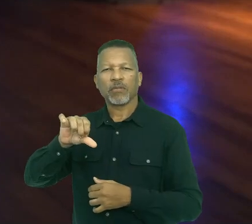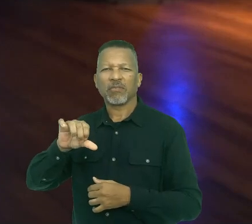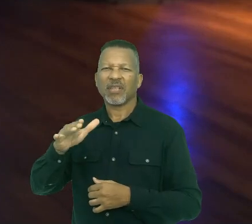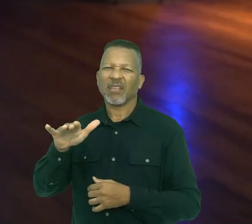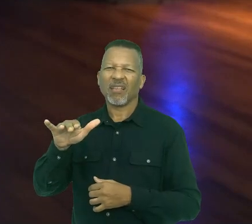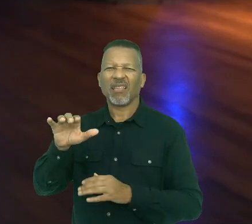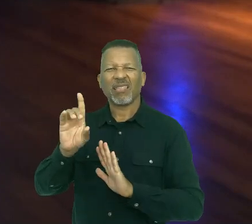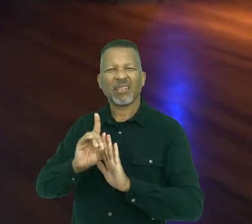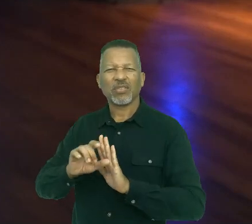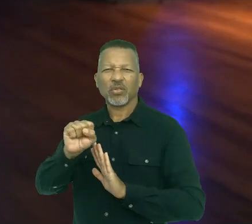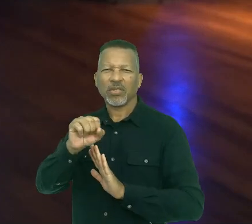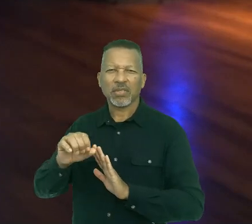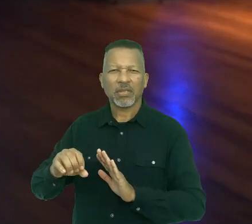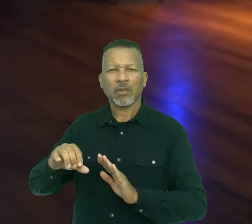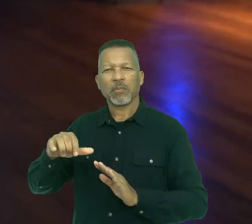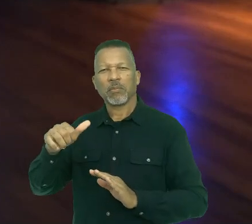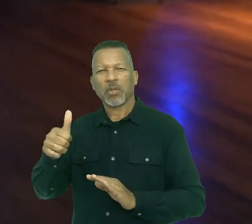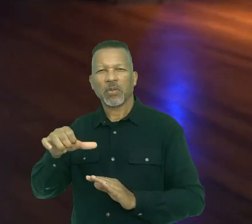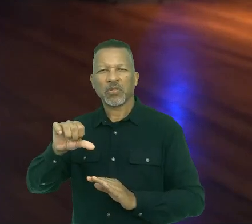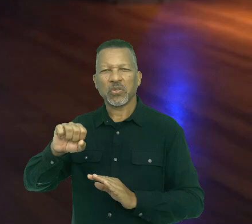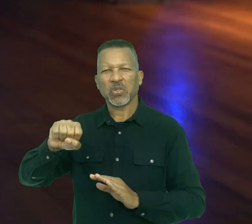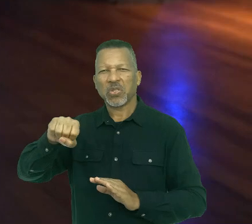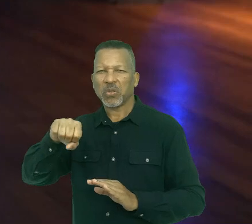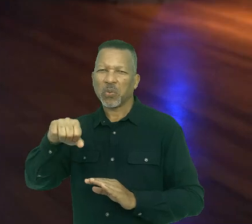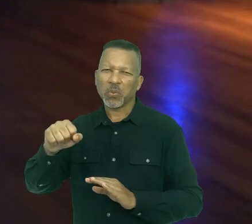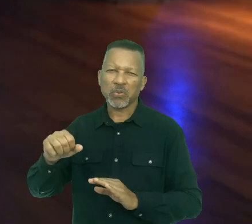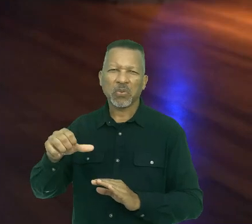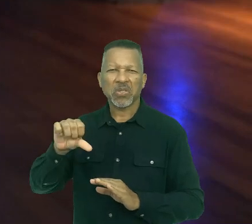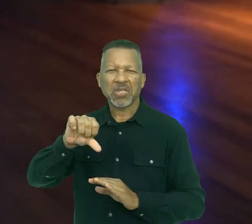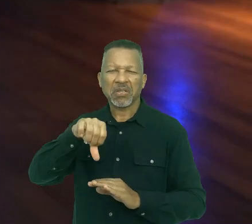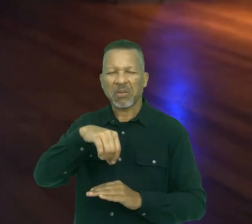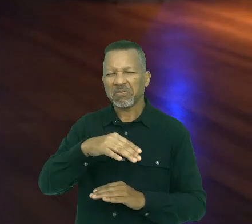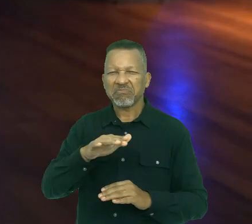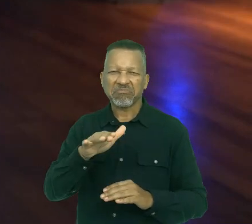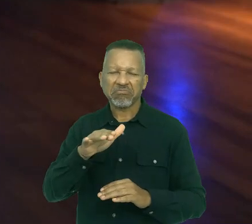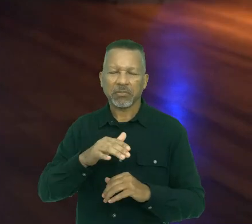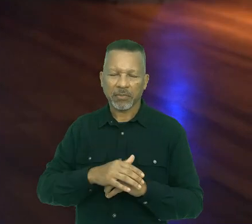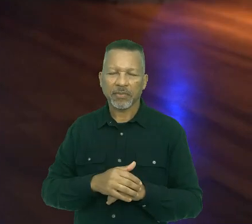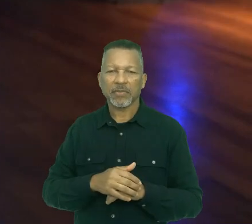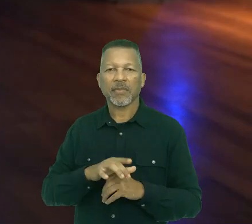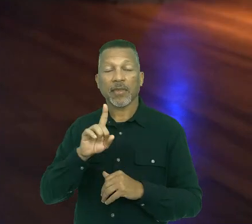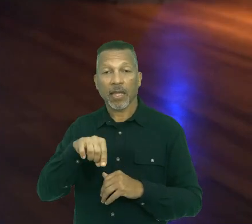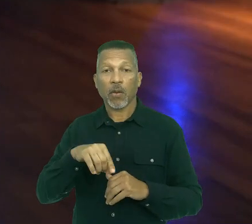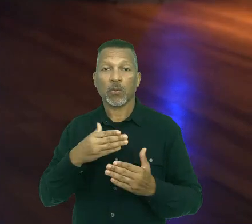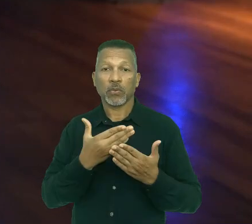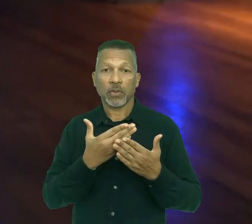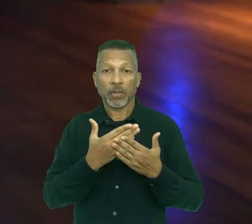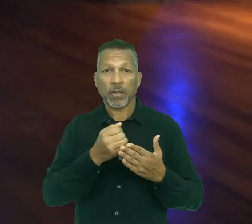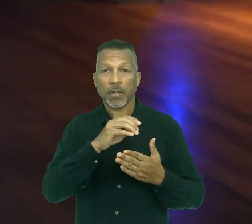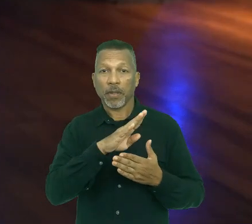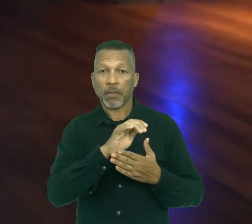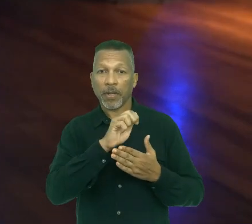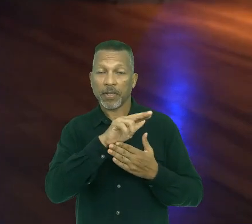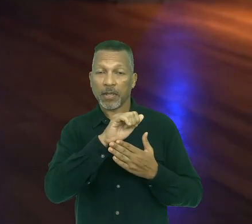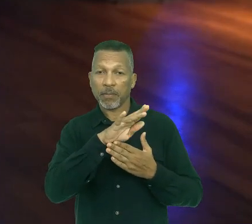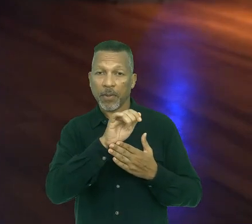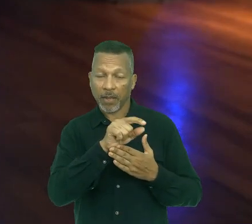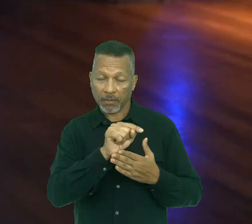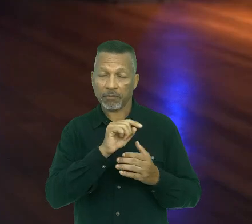80, 1988, 89. Eu estudava no Barnabé, no